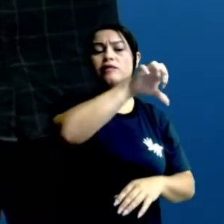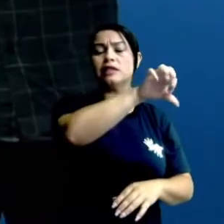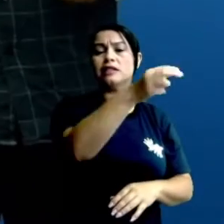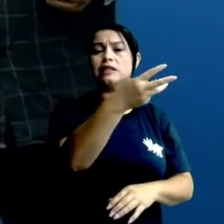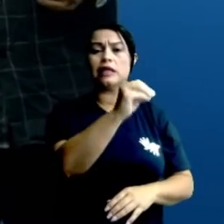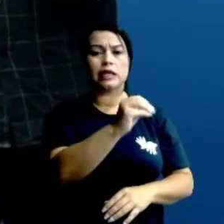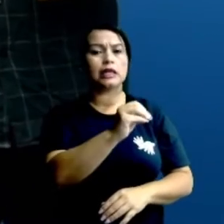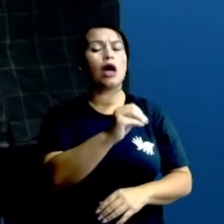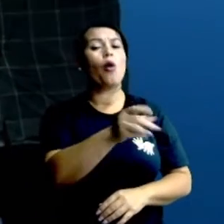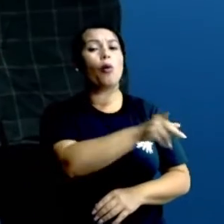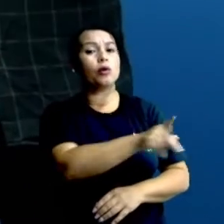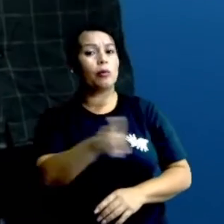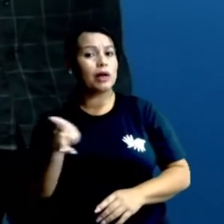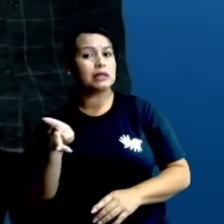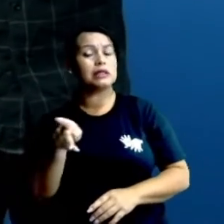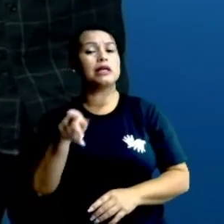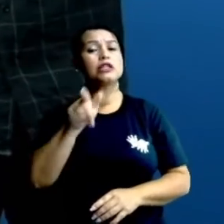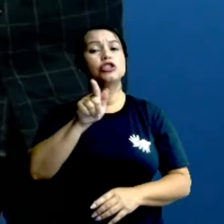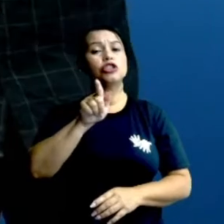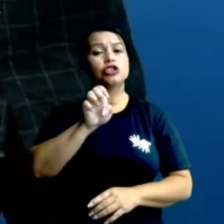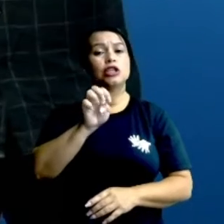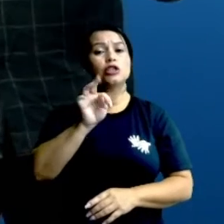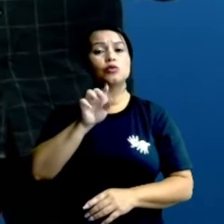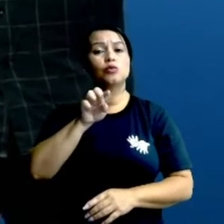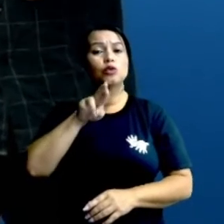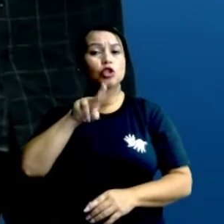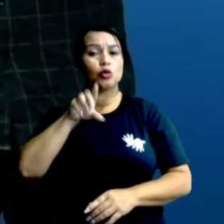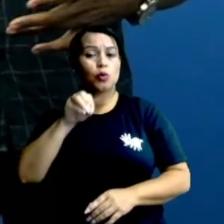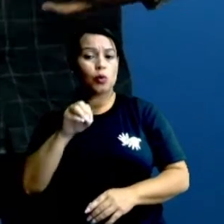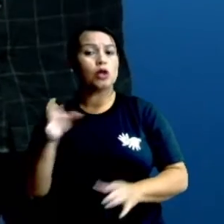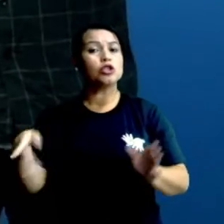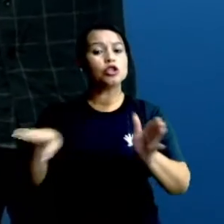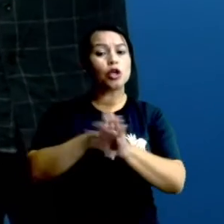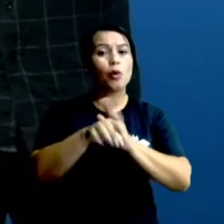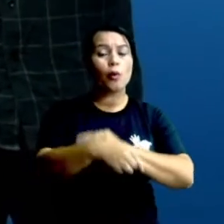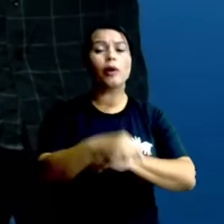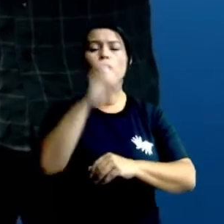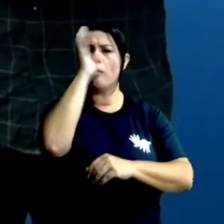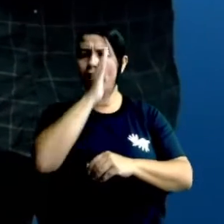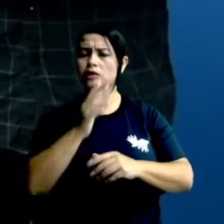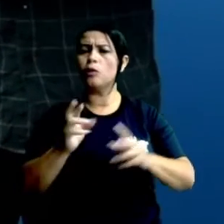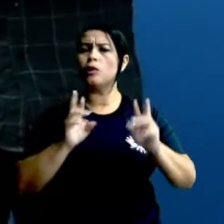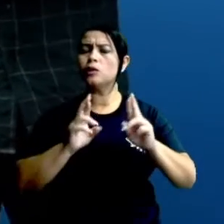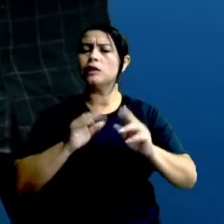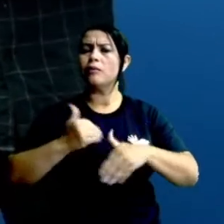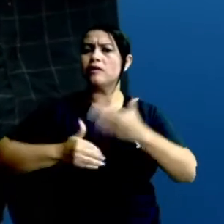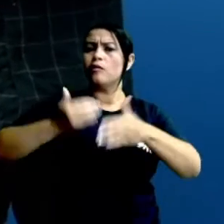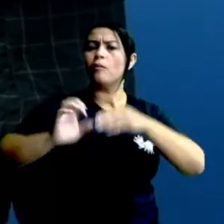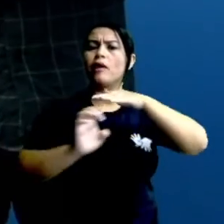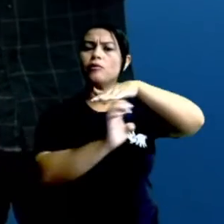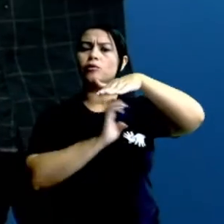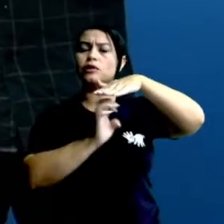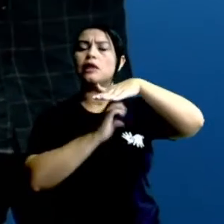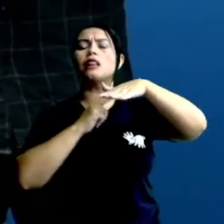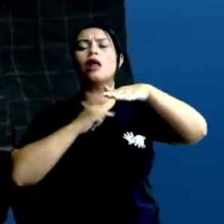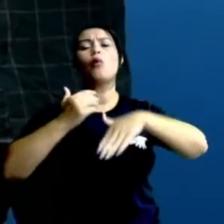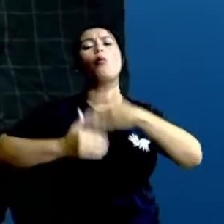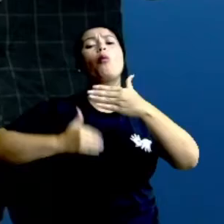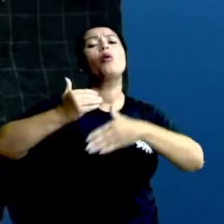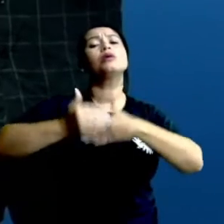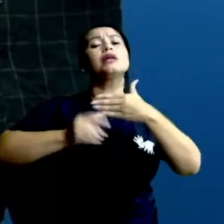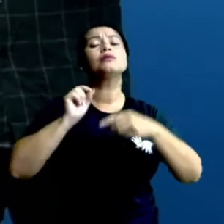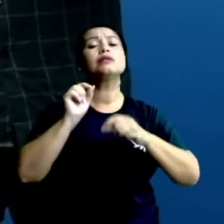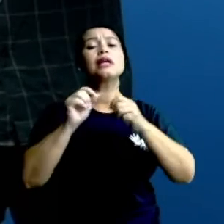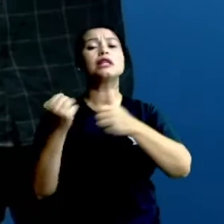quando Getúlio Vargas chega ao poder e vai desenvolver todo um planejamento para que o Brasil se torne um país industrializado. A gente tem um processo chamado